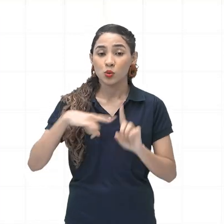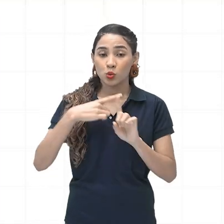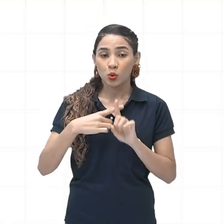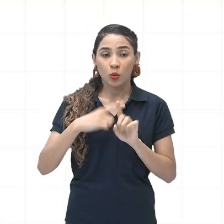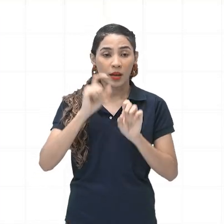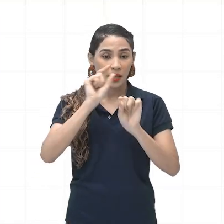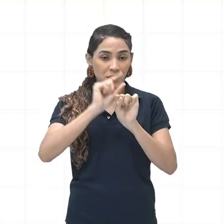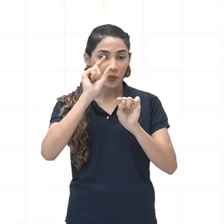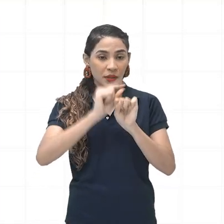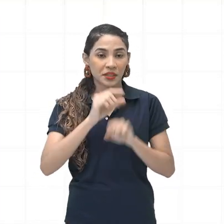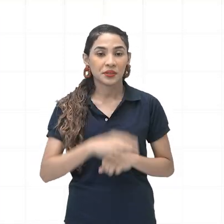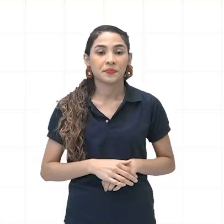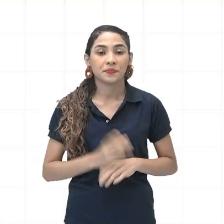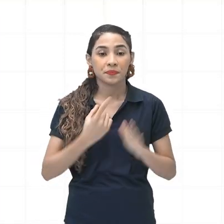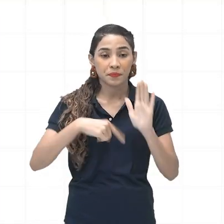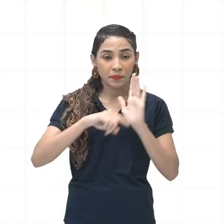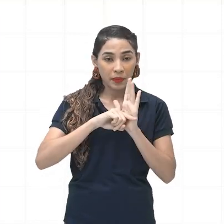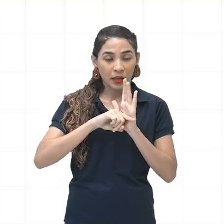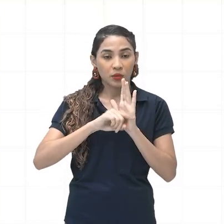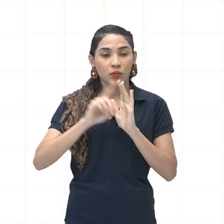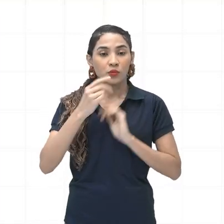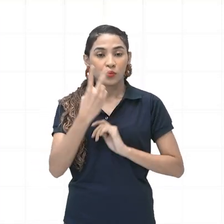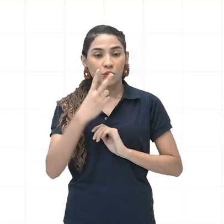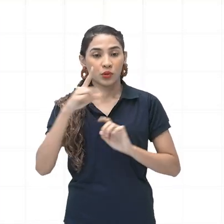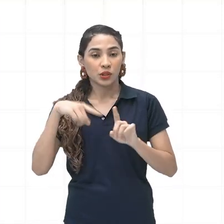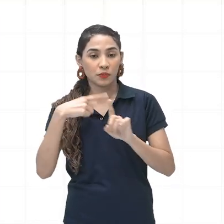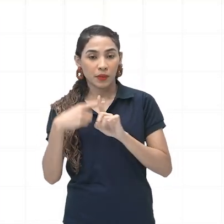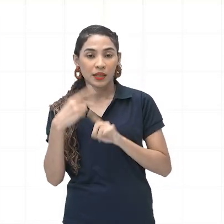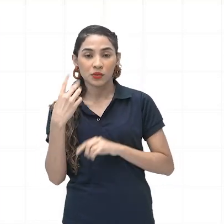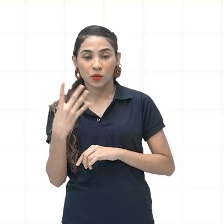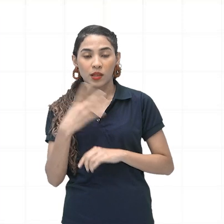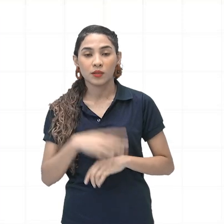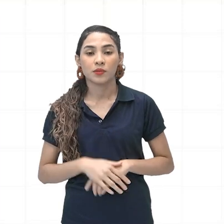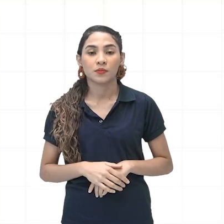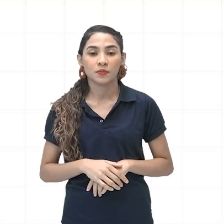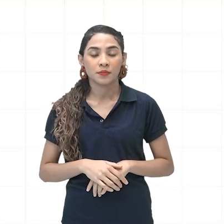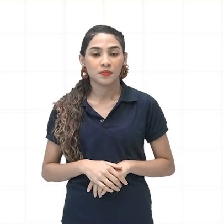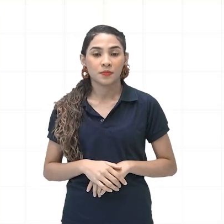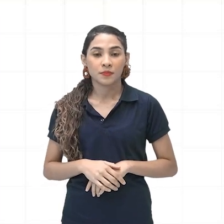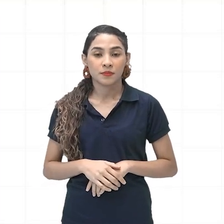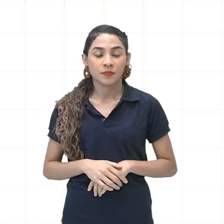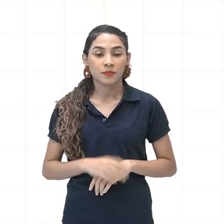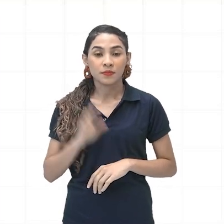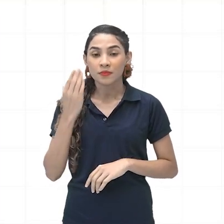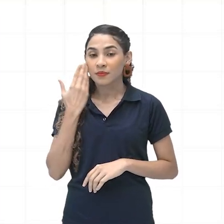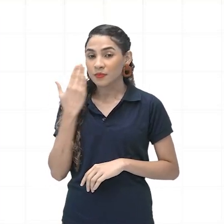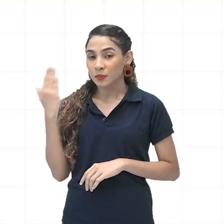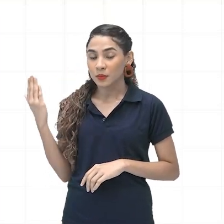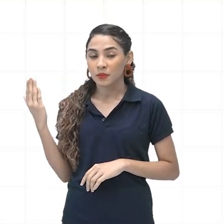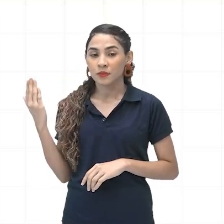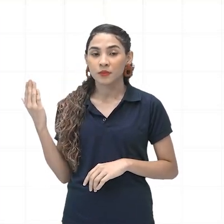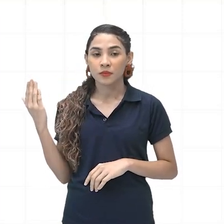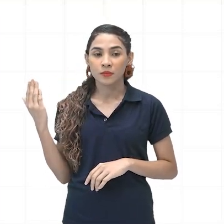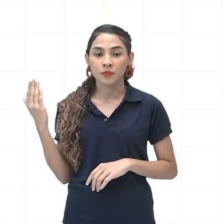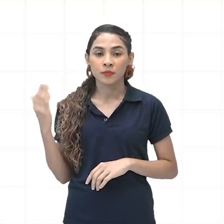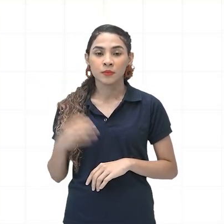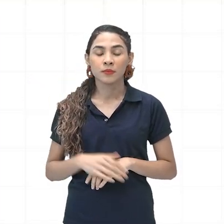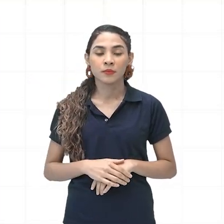primeiro expoente é menos 2, o segundo é 4. Então, eu vou somar aqui menos 2 mais 4.